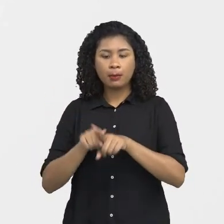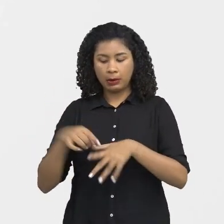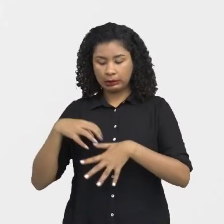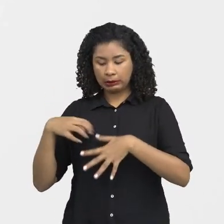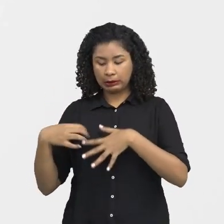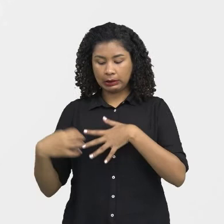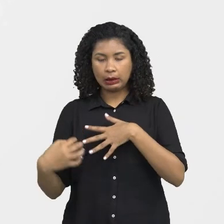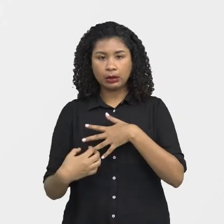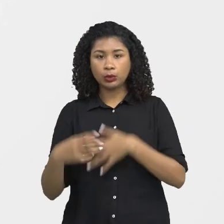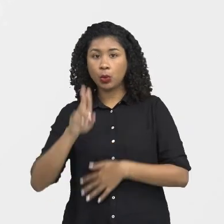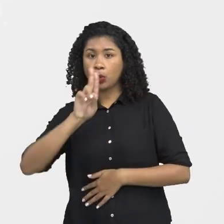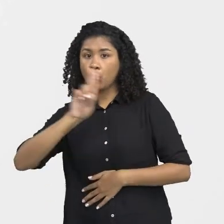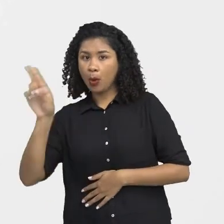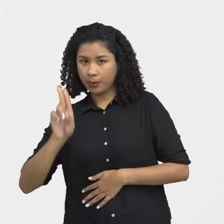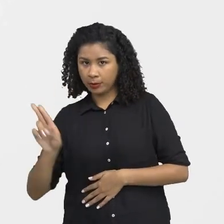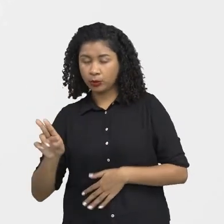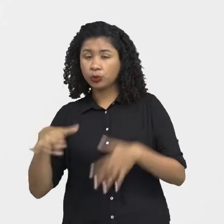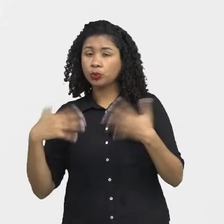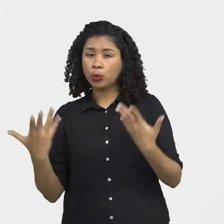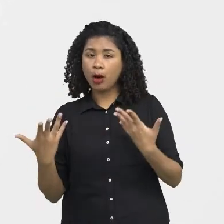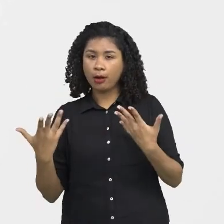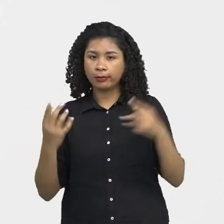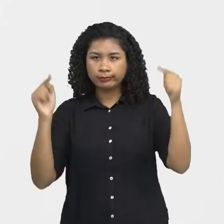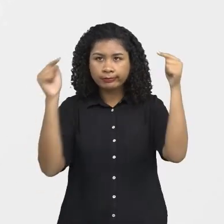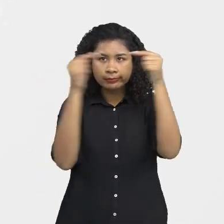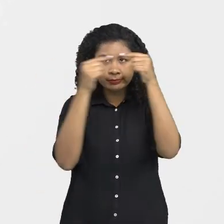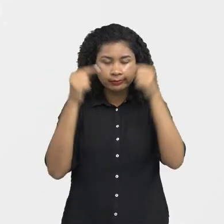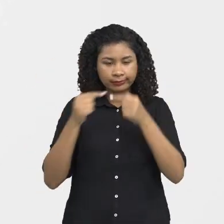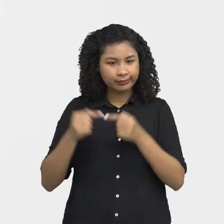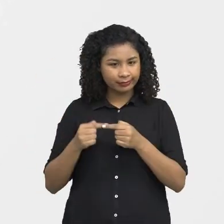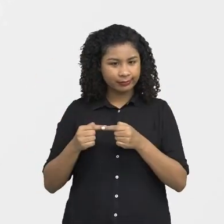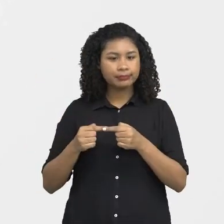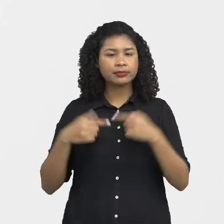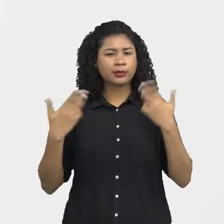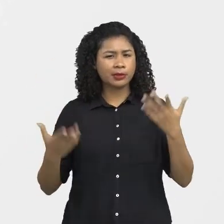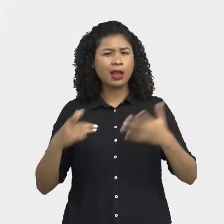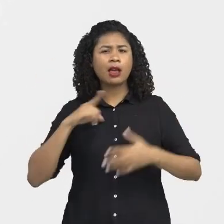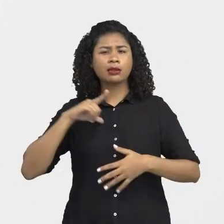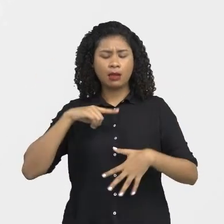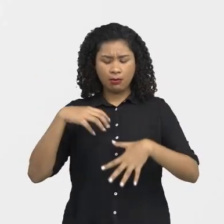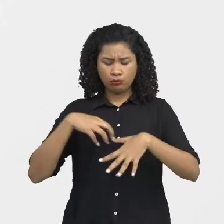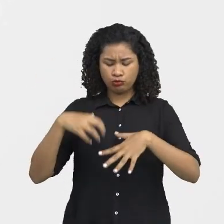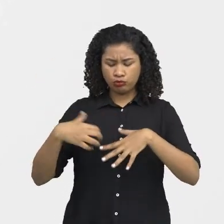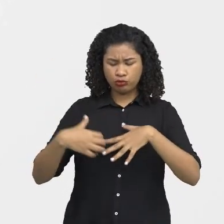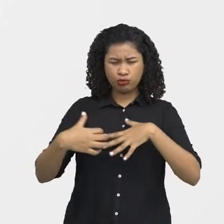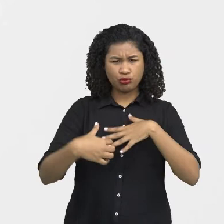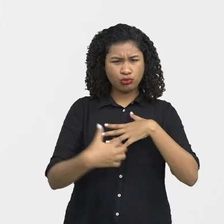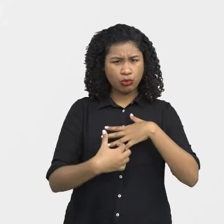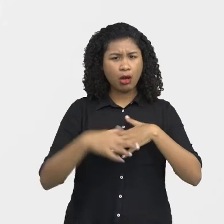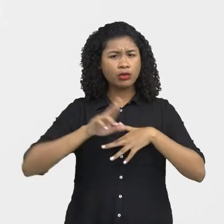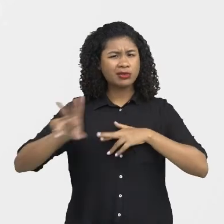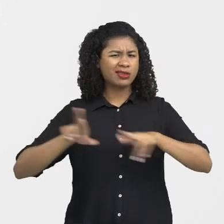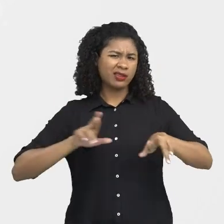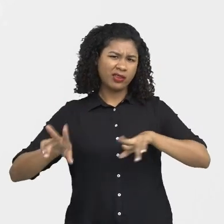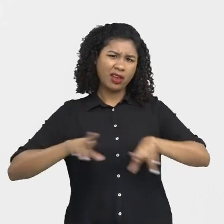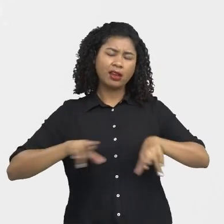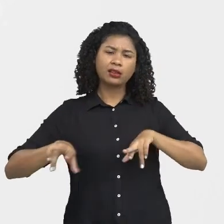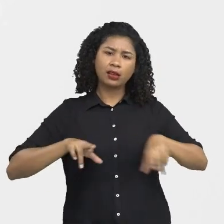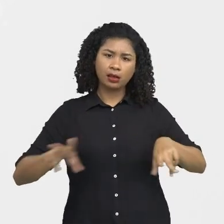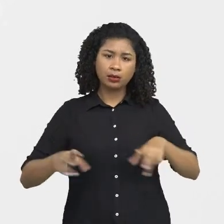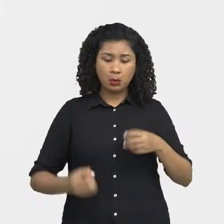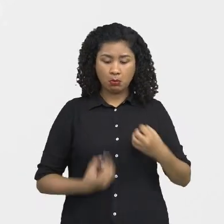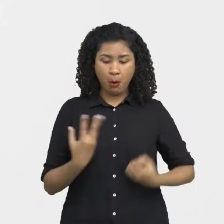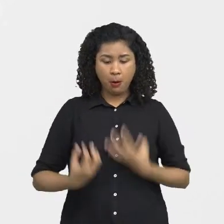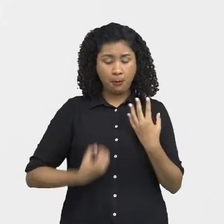são, né? Então aí a gente observa diferentes tipos de glândulas que produzem ali os hormônios. Só que a gente